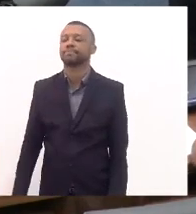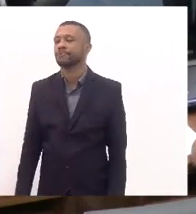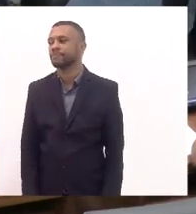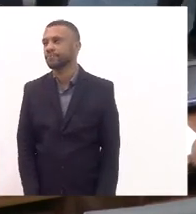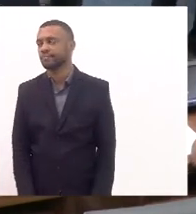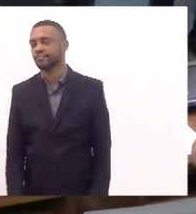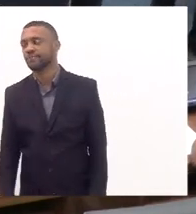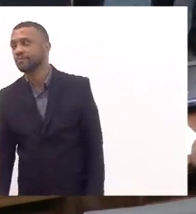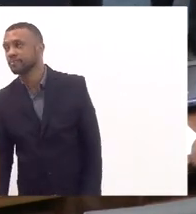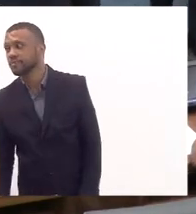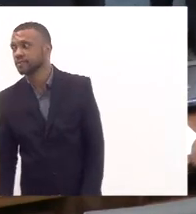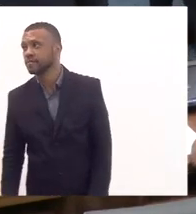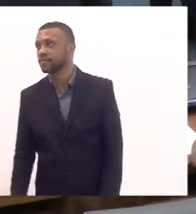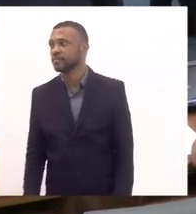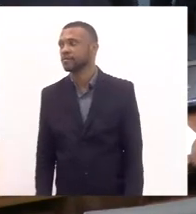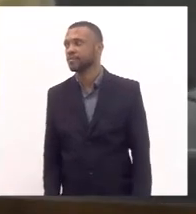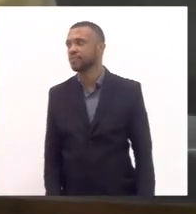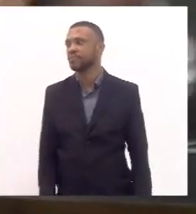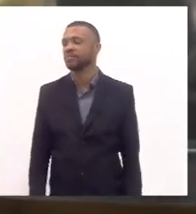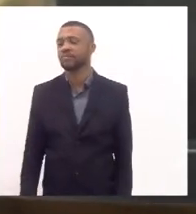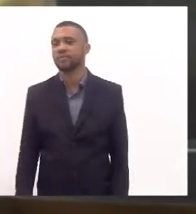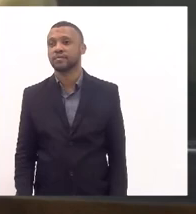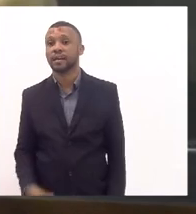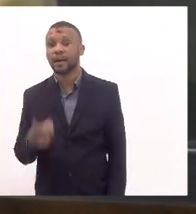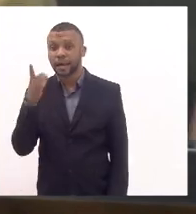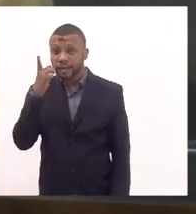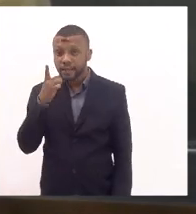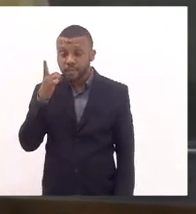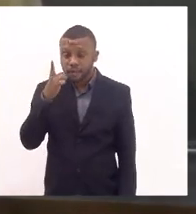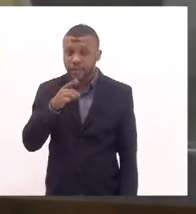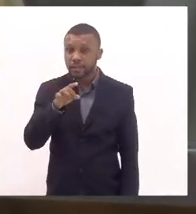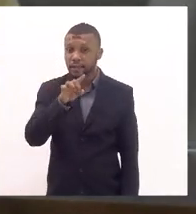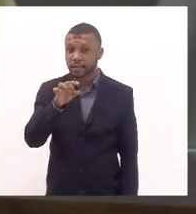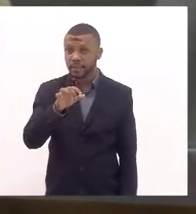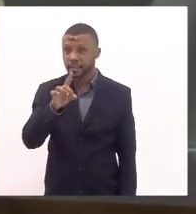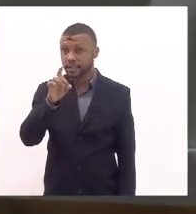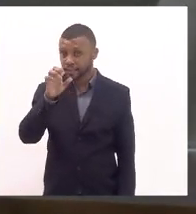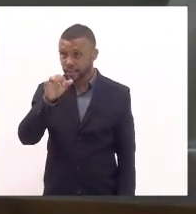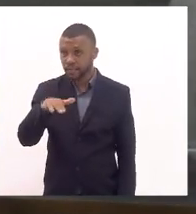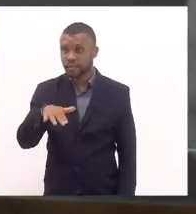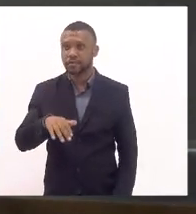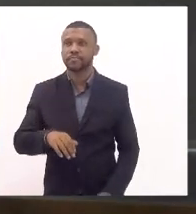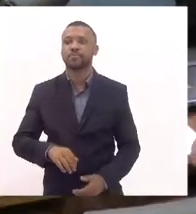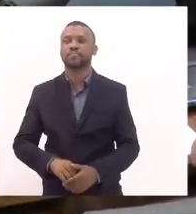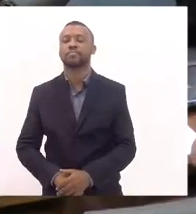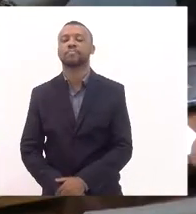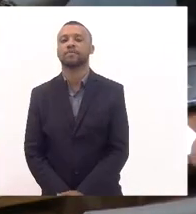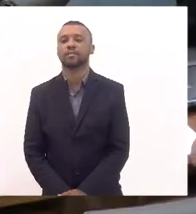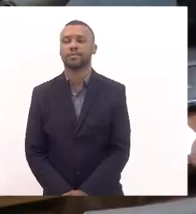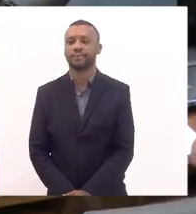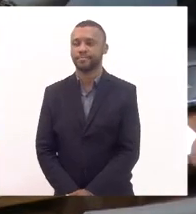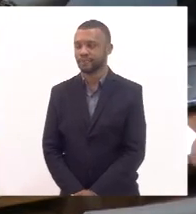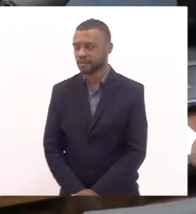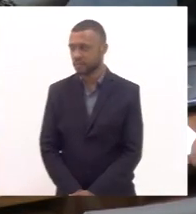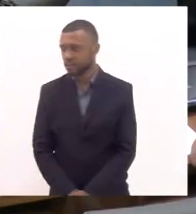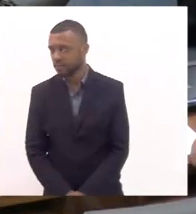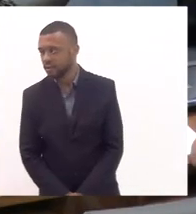o presidente da deputada zeidan a segunda chamada